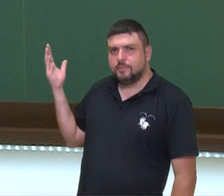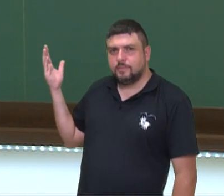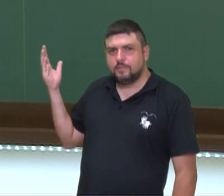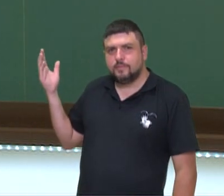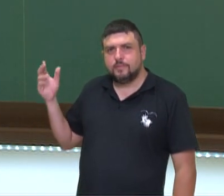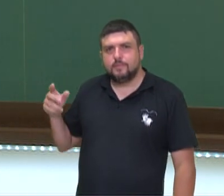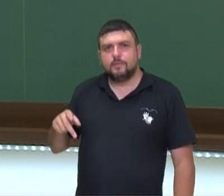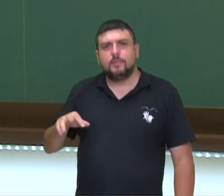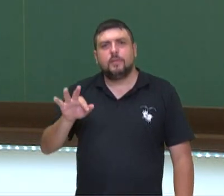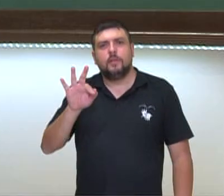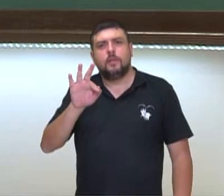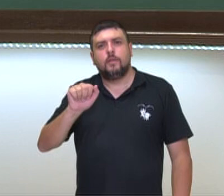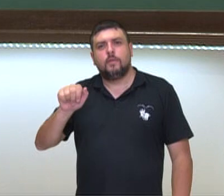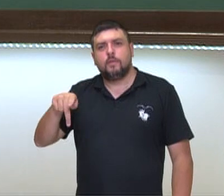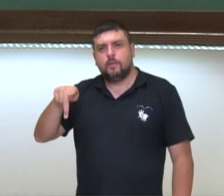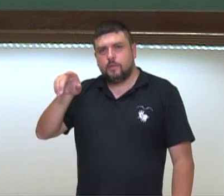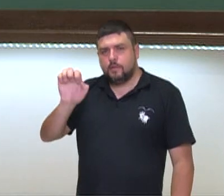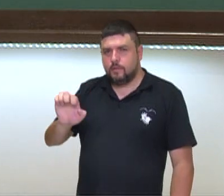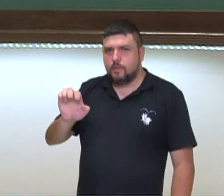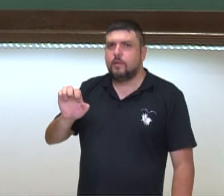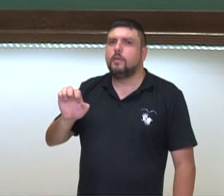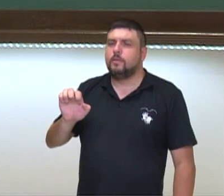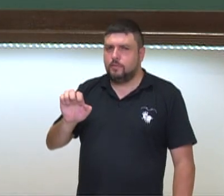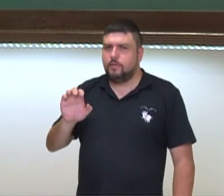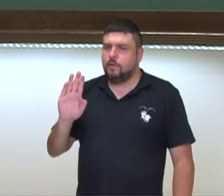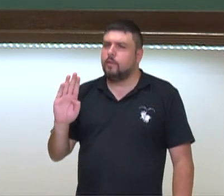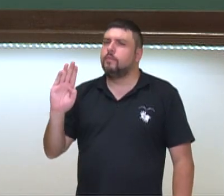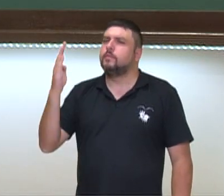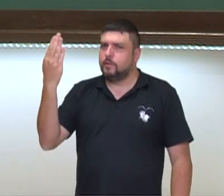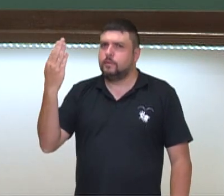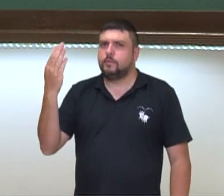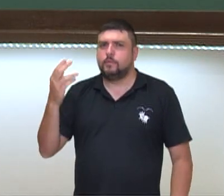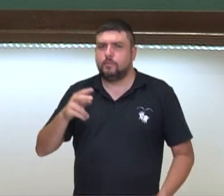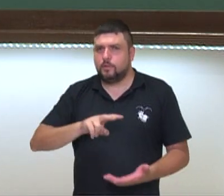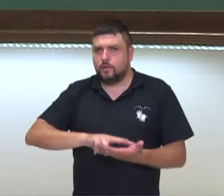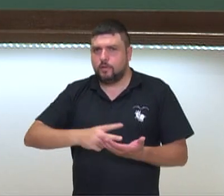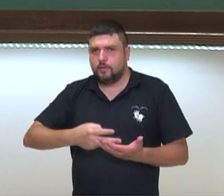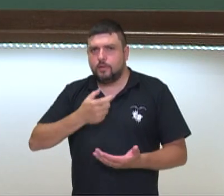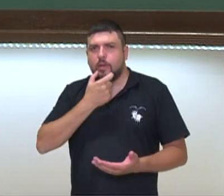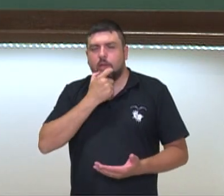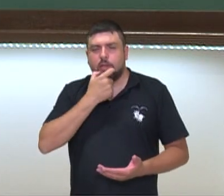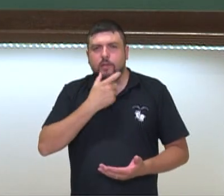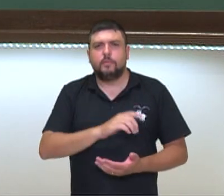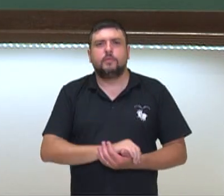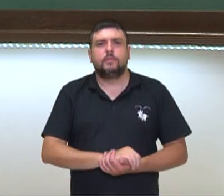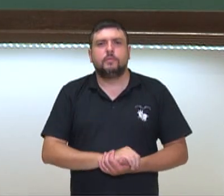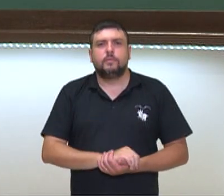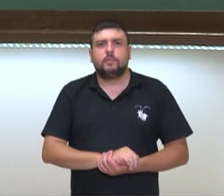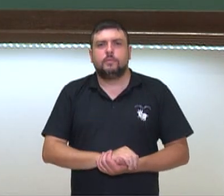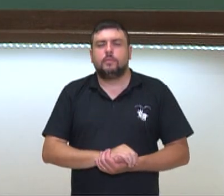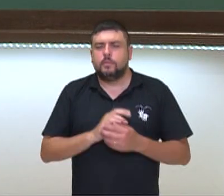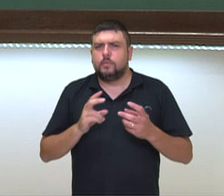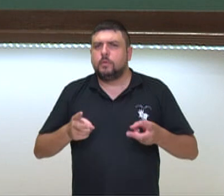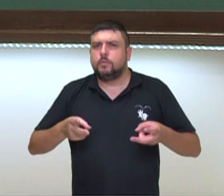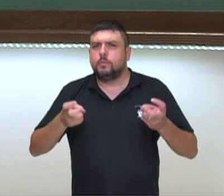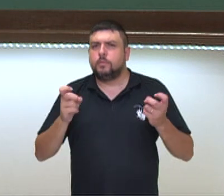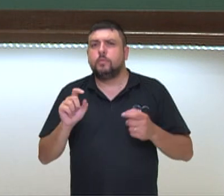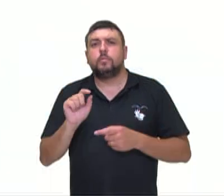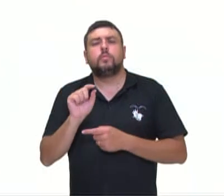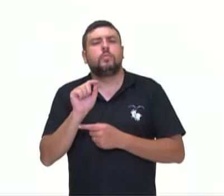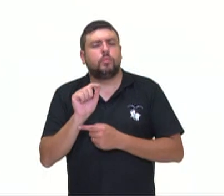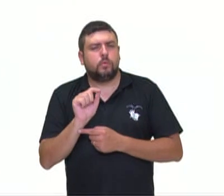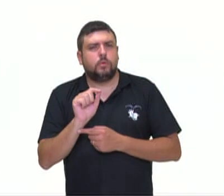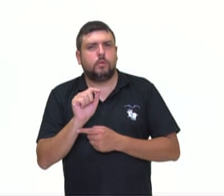news, né? Notícias falsas, né? Traduzido do inglês, para perceber o quê? Que